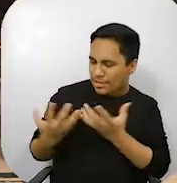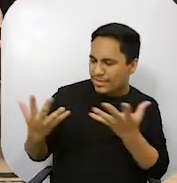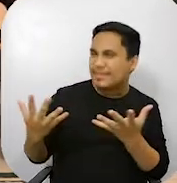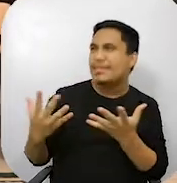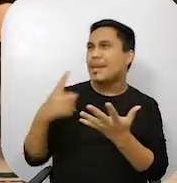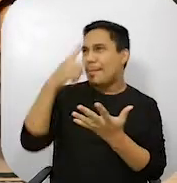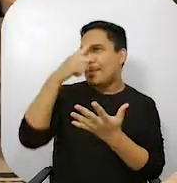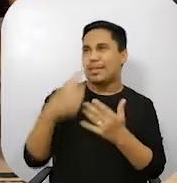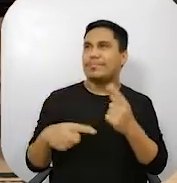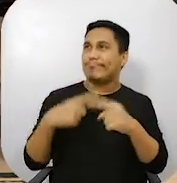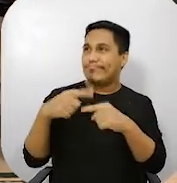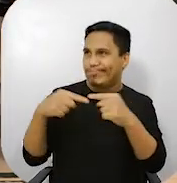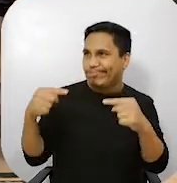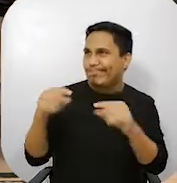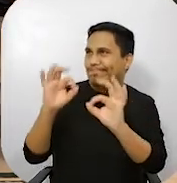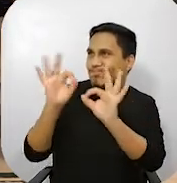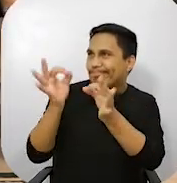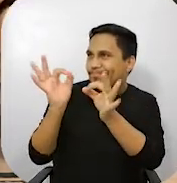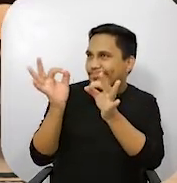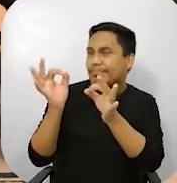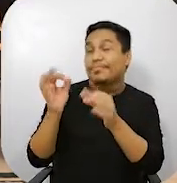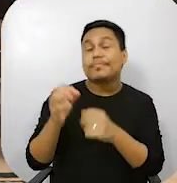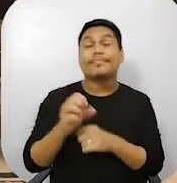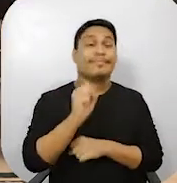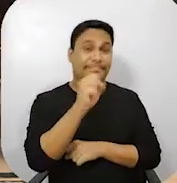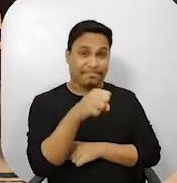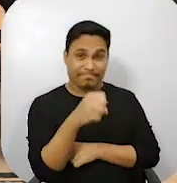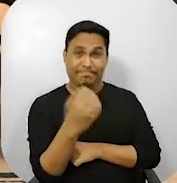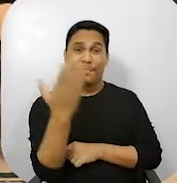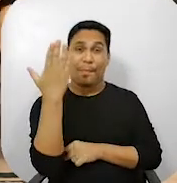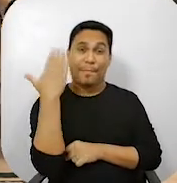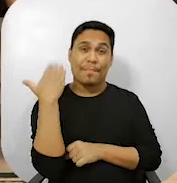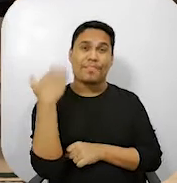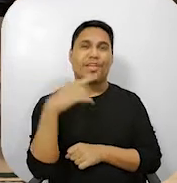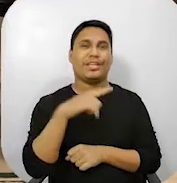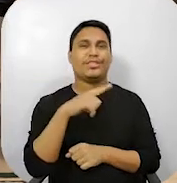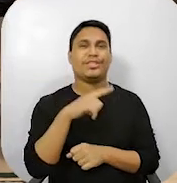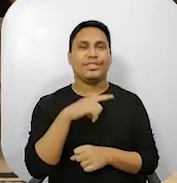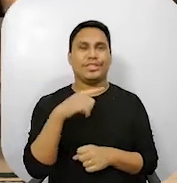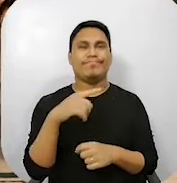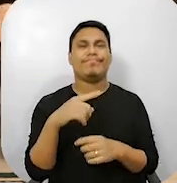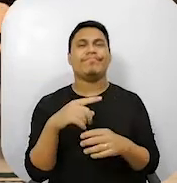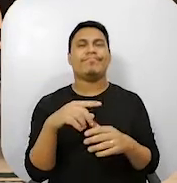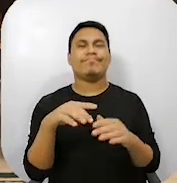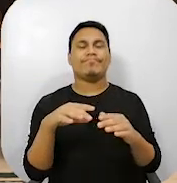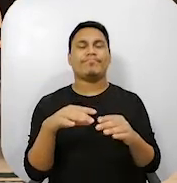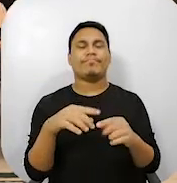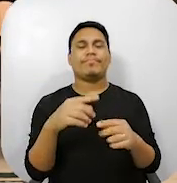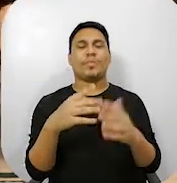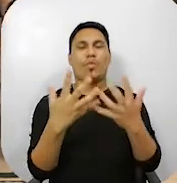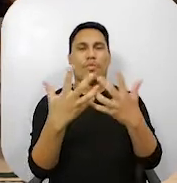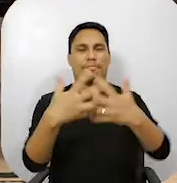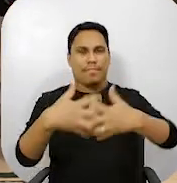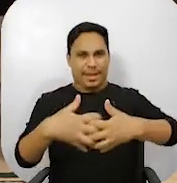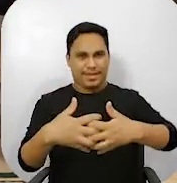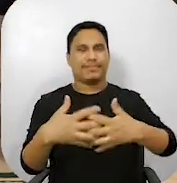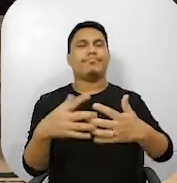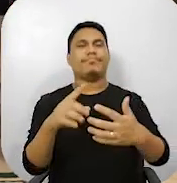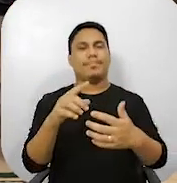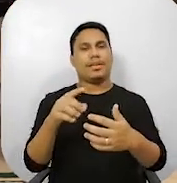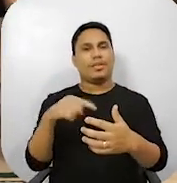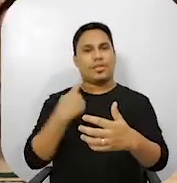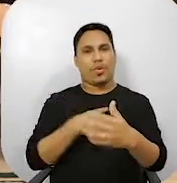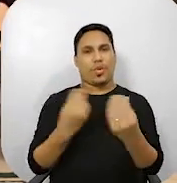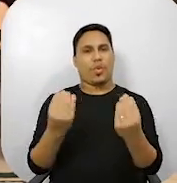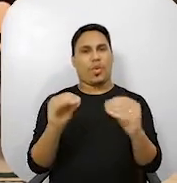vão assim é isso tinha uma máquina que a gente podia ter uma pessoa que fazer isso para gente entendeu